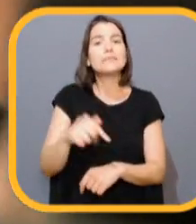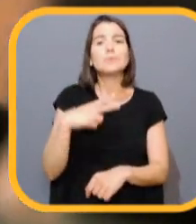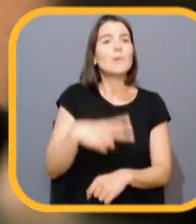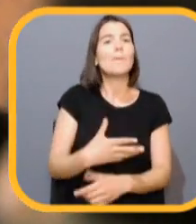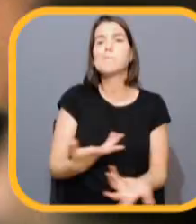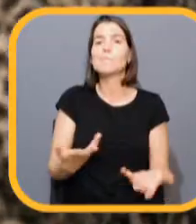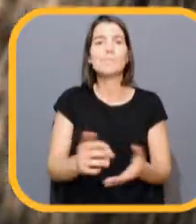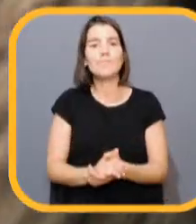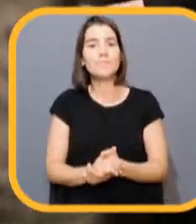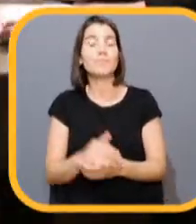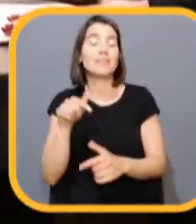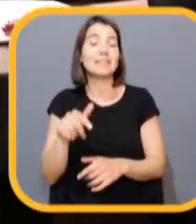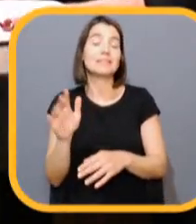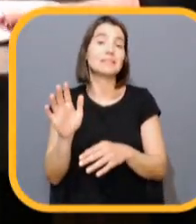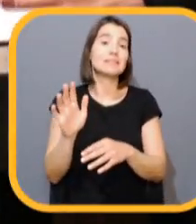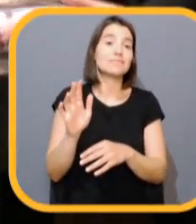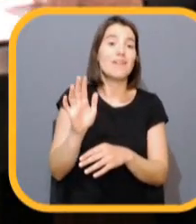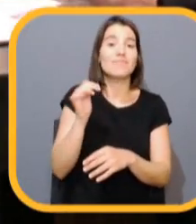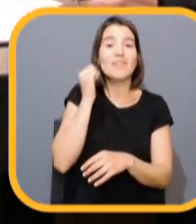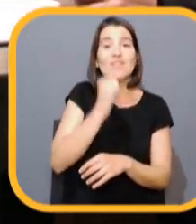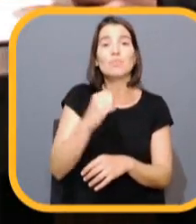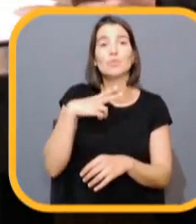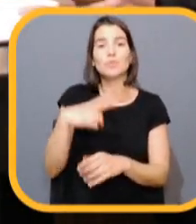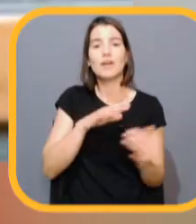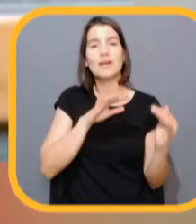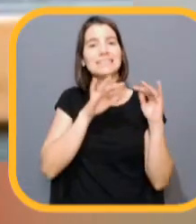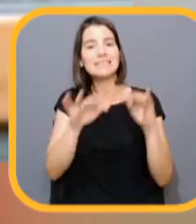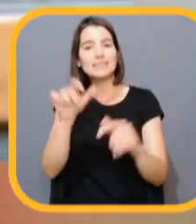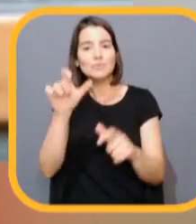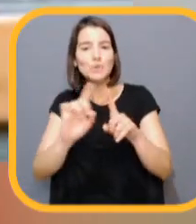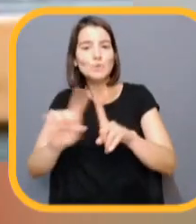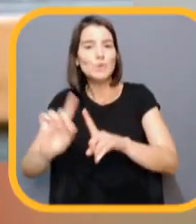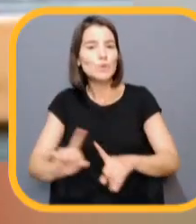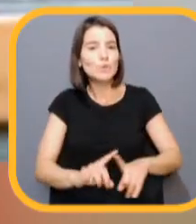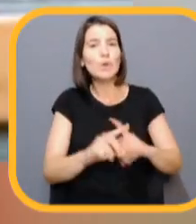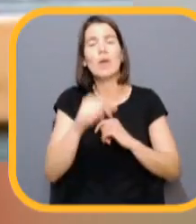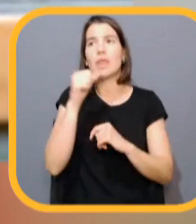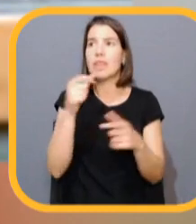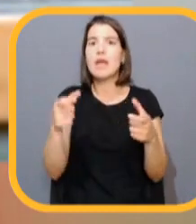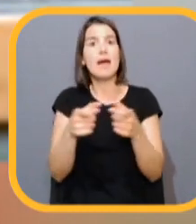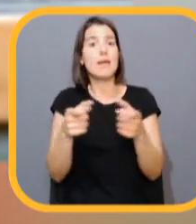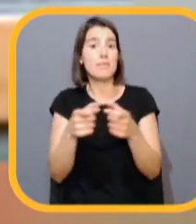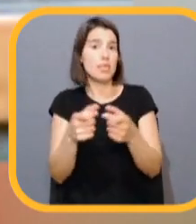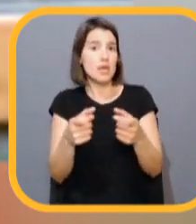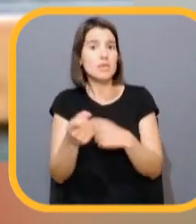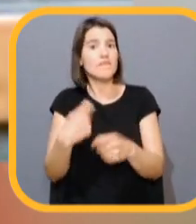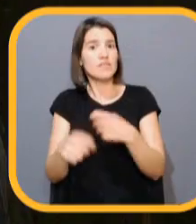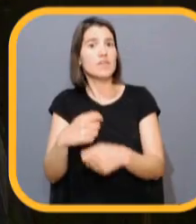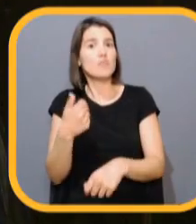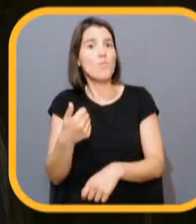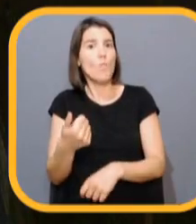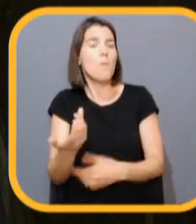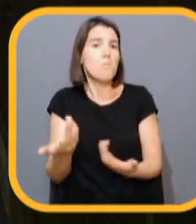português é um cinema que tem um público muito diverso, que costuma ter bons resultados na bilheteira